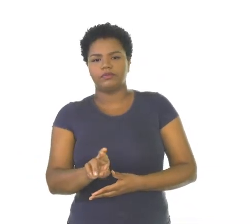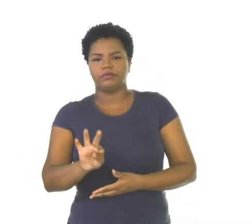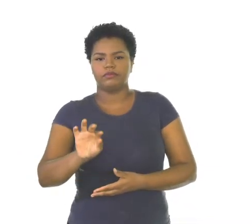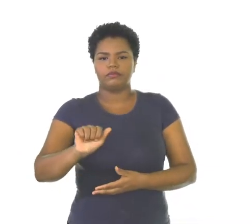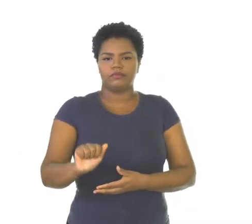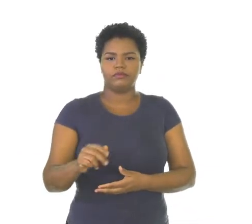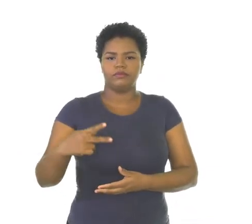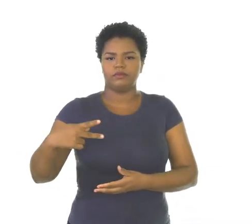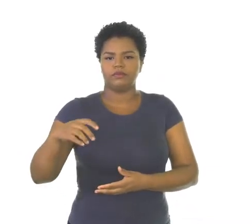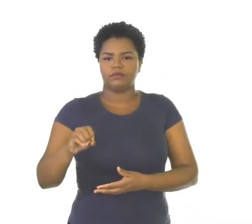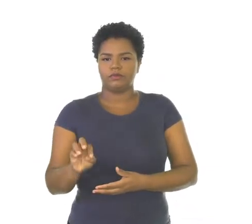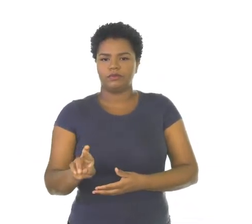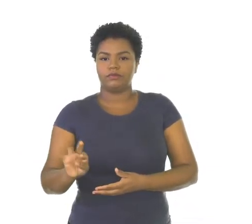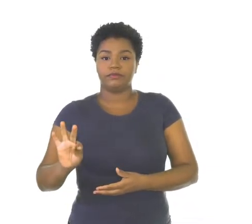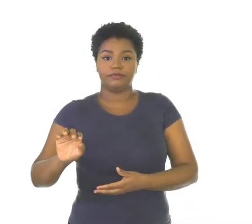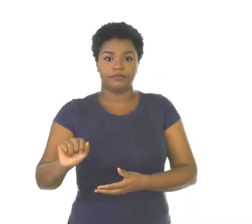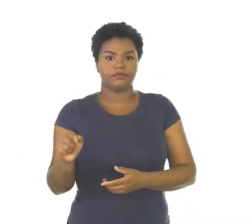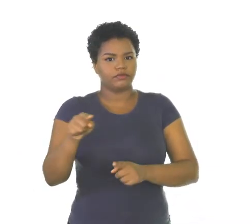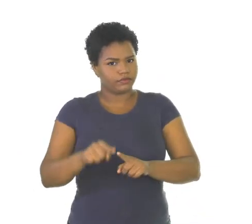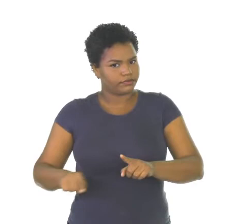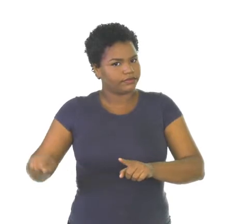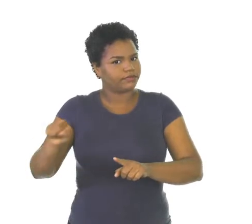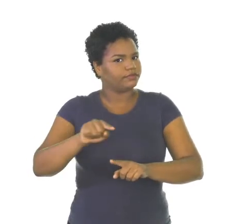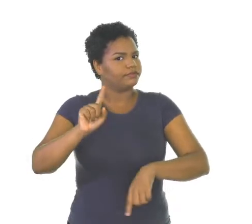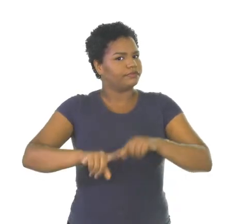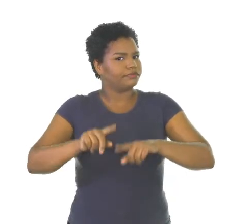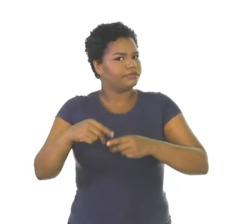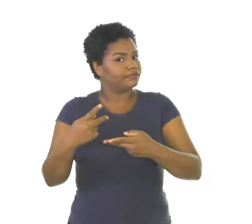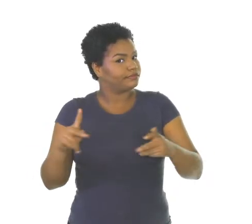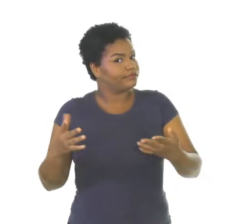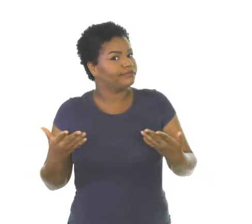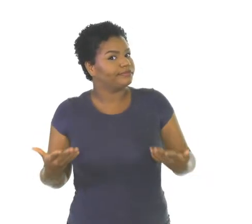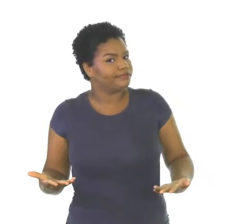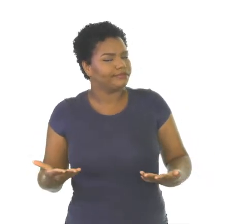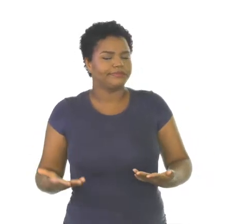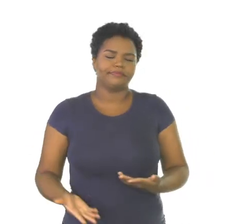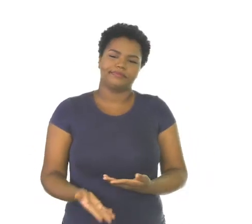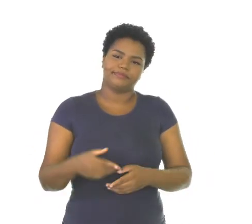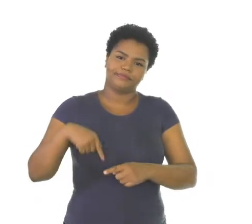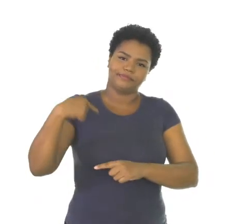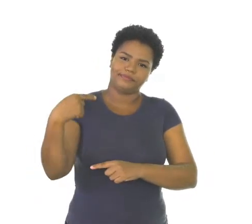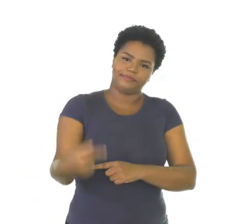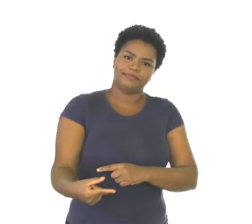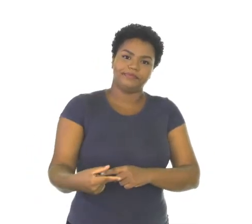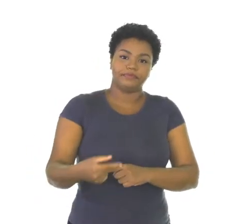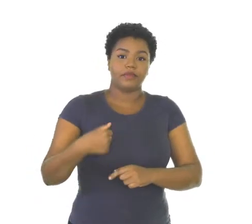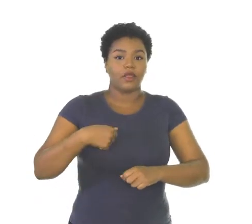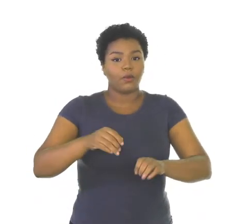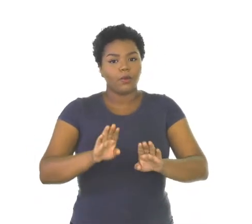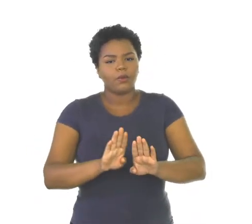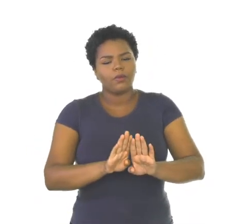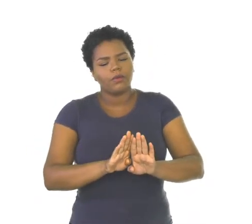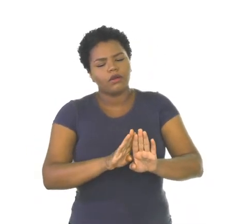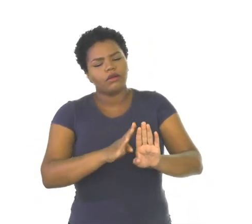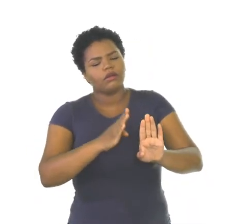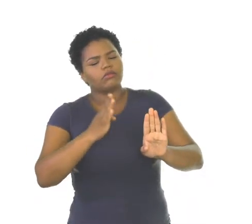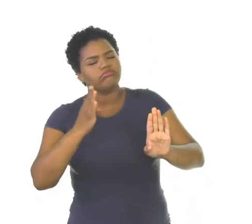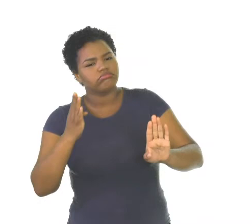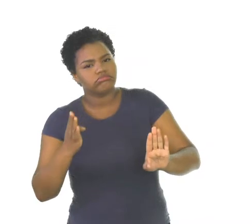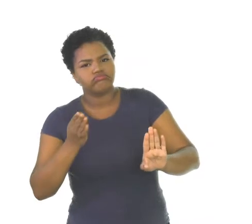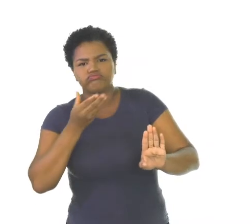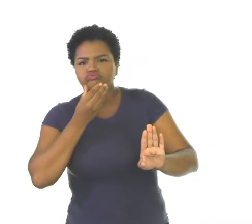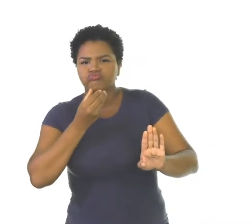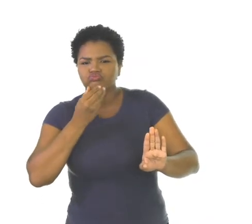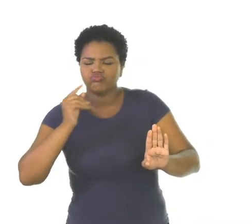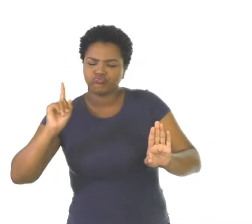porta. Circula aí no seu material de estudo. Vamos para a próxima. Eu abro devagarinho para